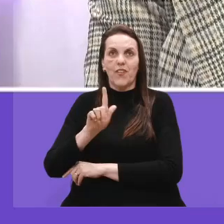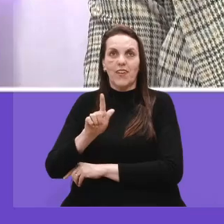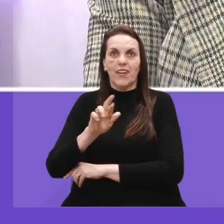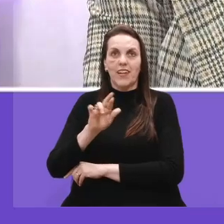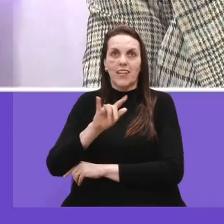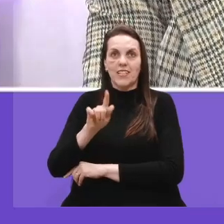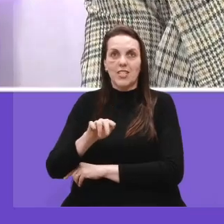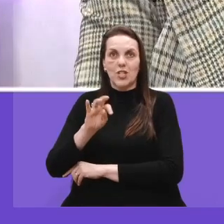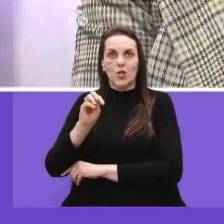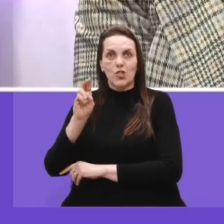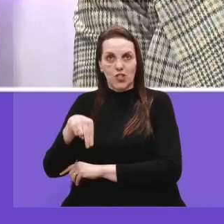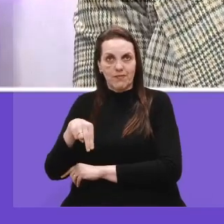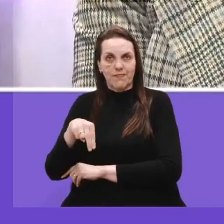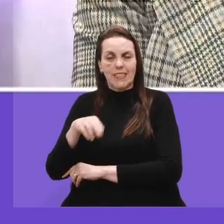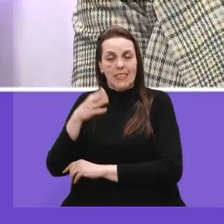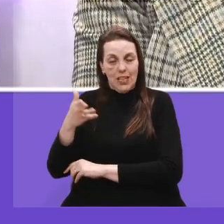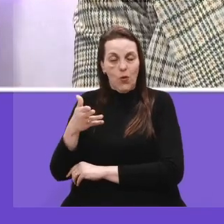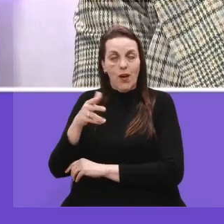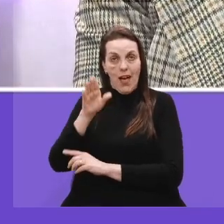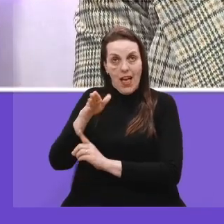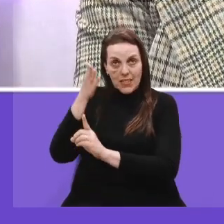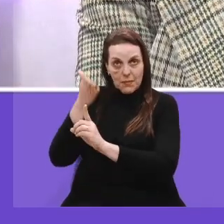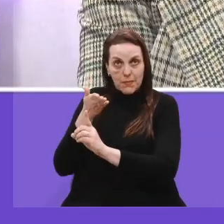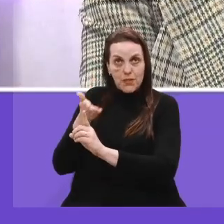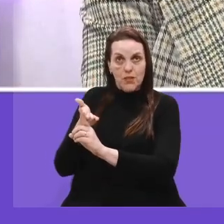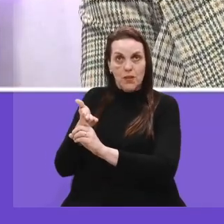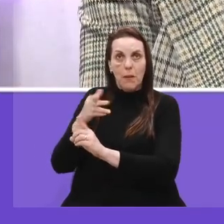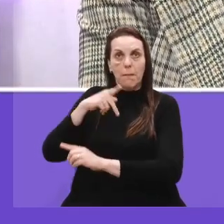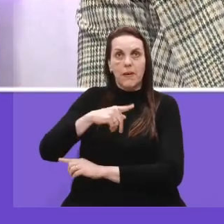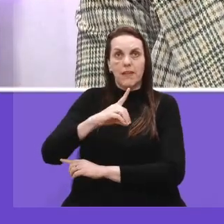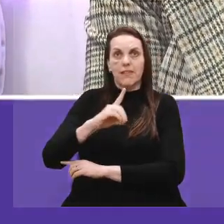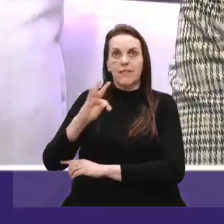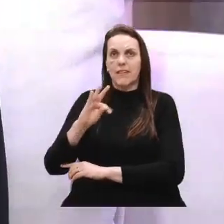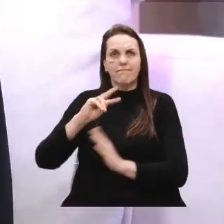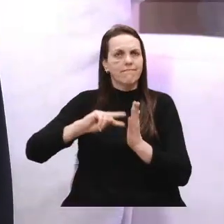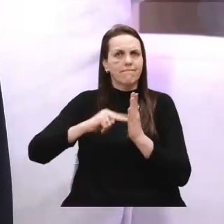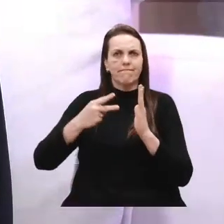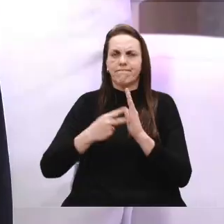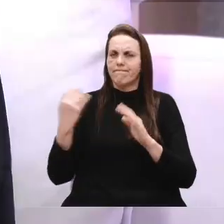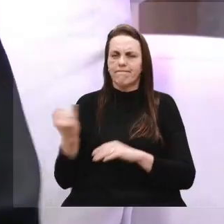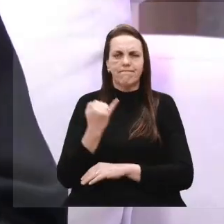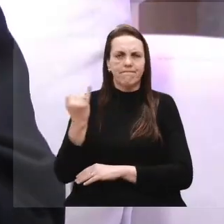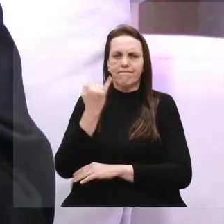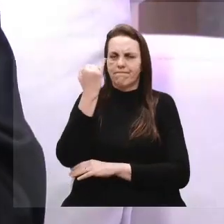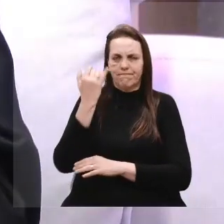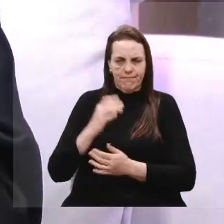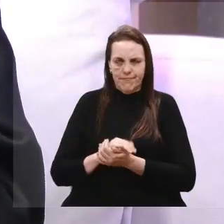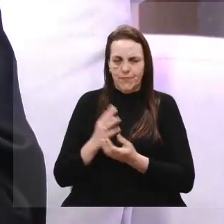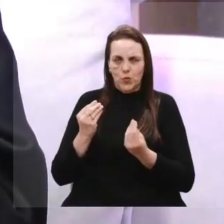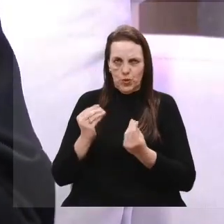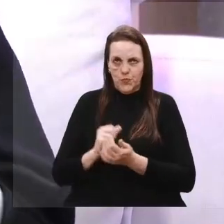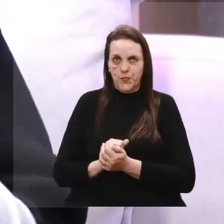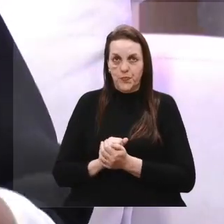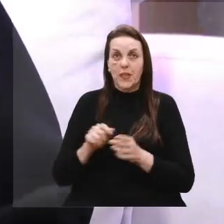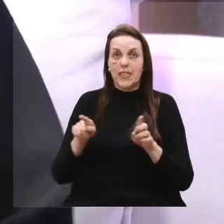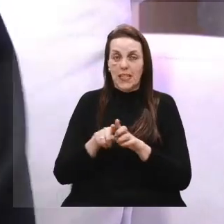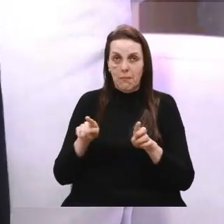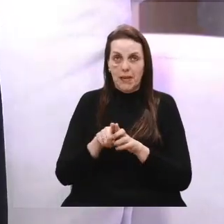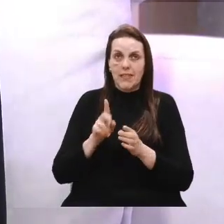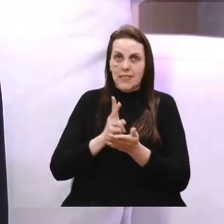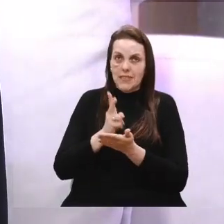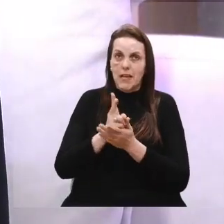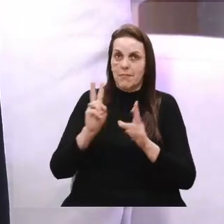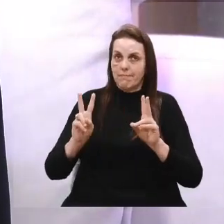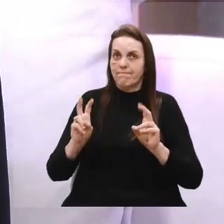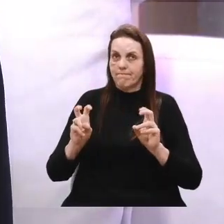a Raquel, para o PDT, né, ela tem um significado muito grande. E também eu